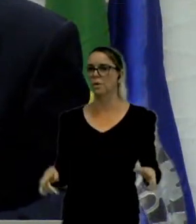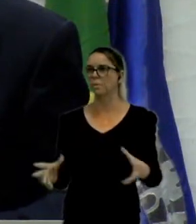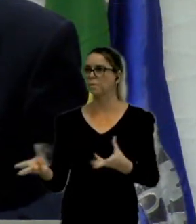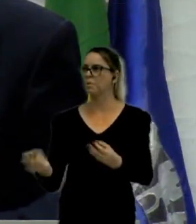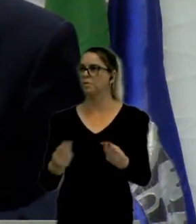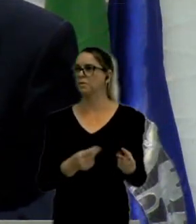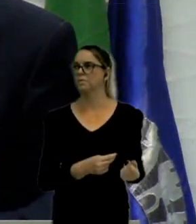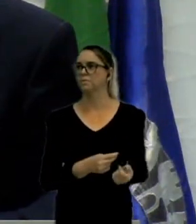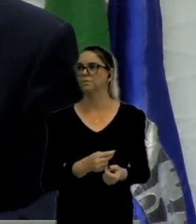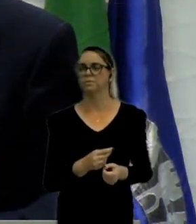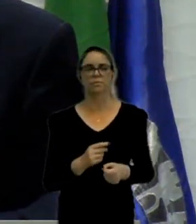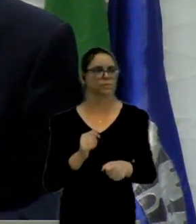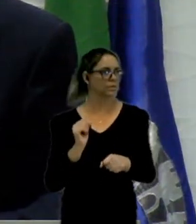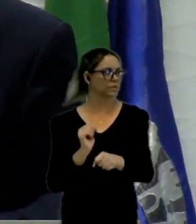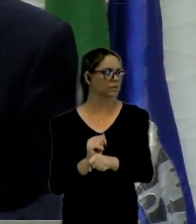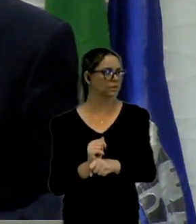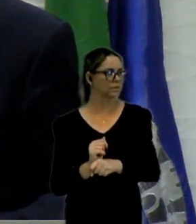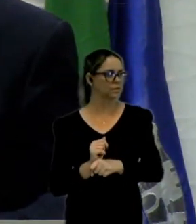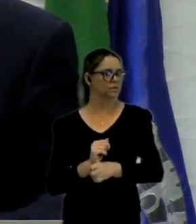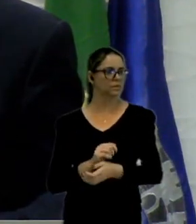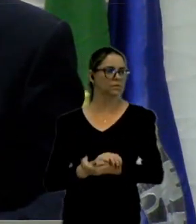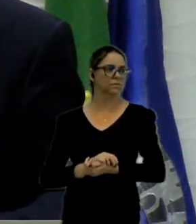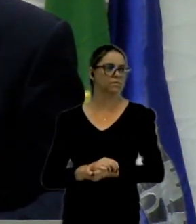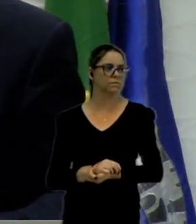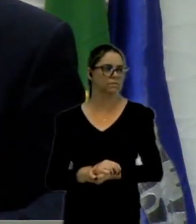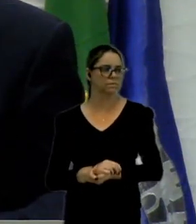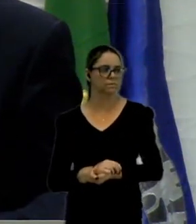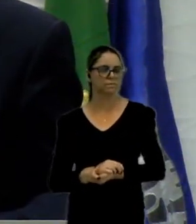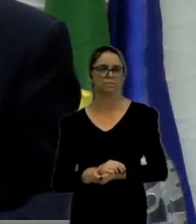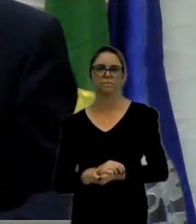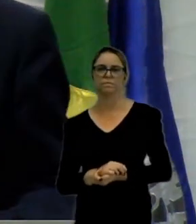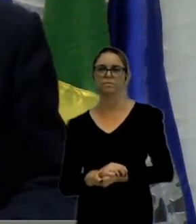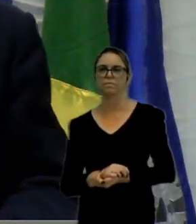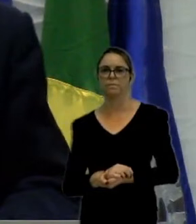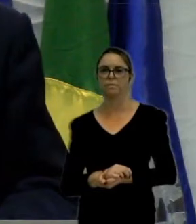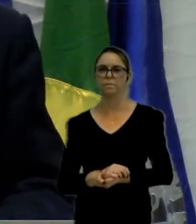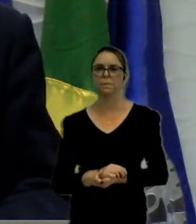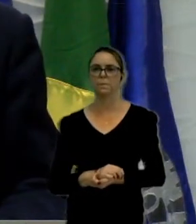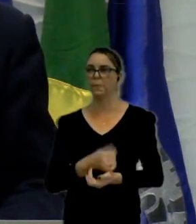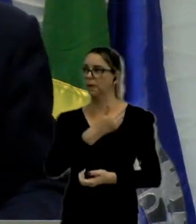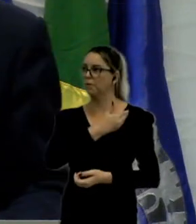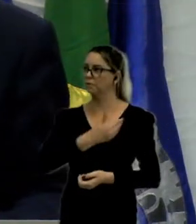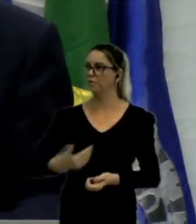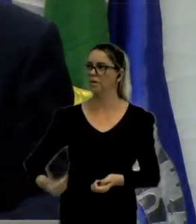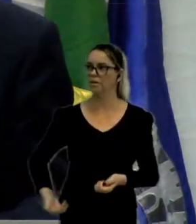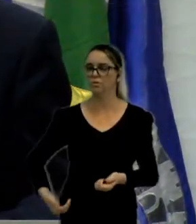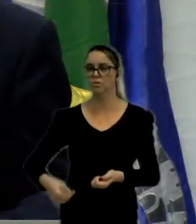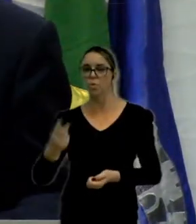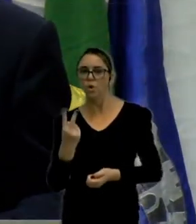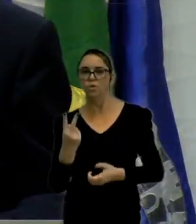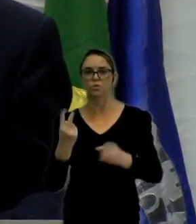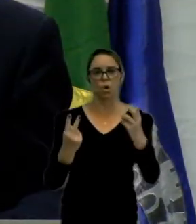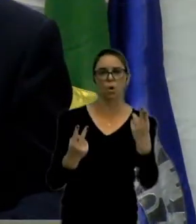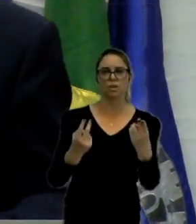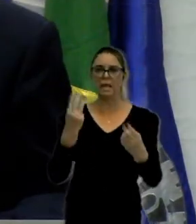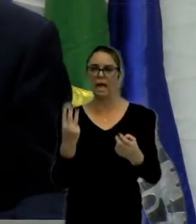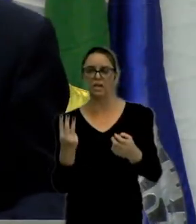muitas máquinas paradas do governo do estado. Digamos, se o governo manda para aqui duas ou três